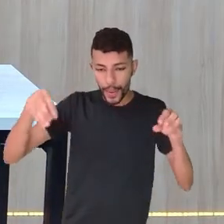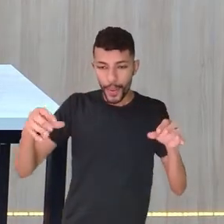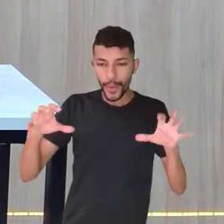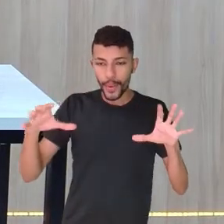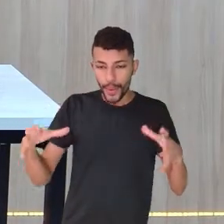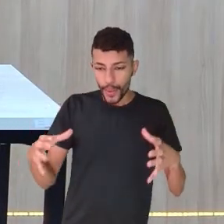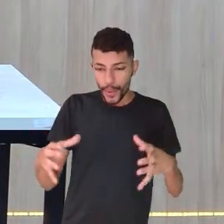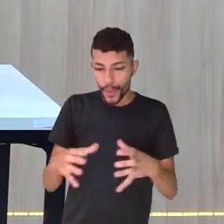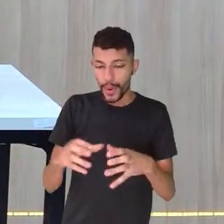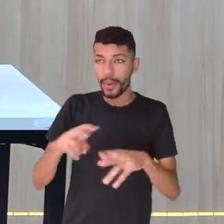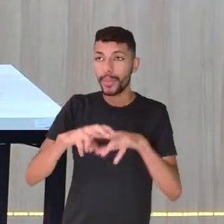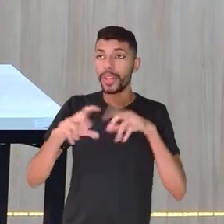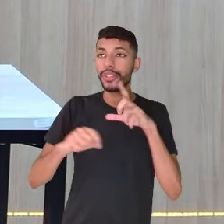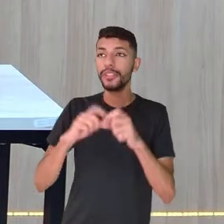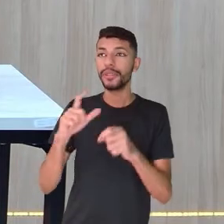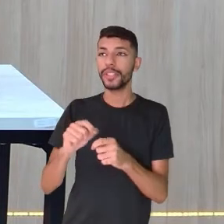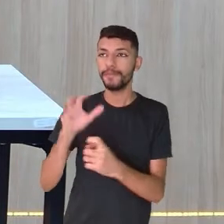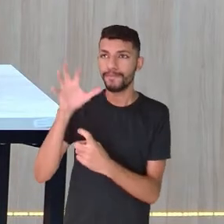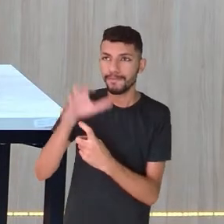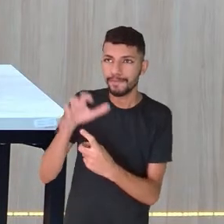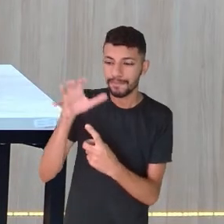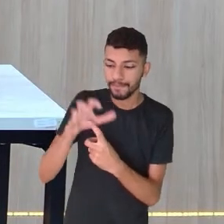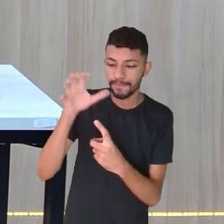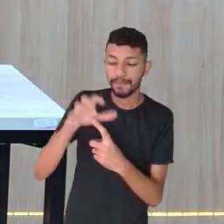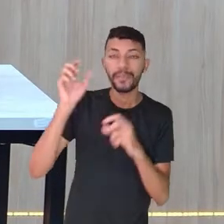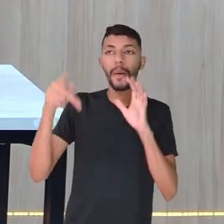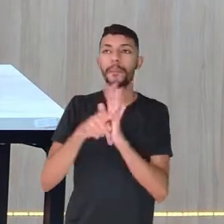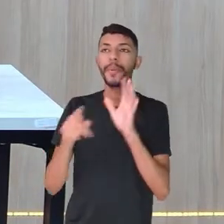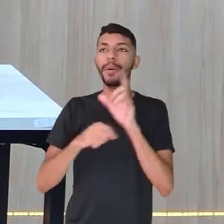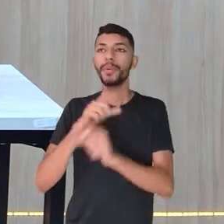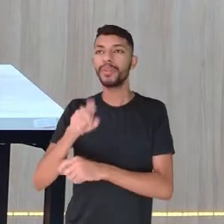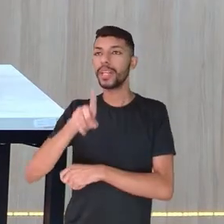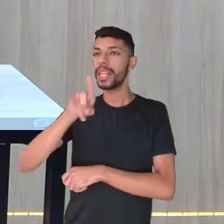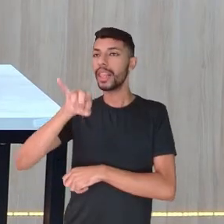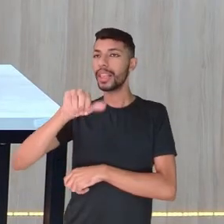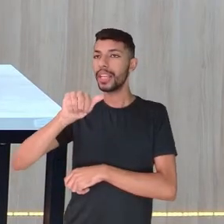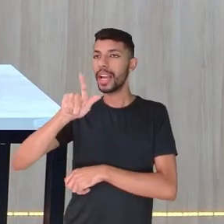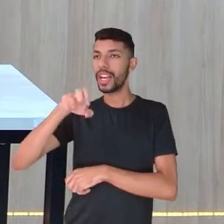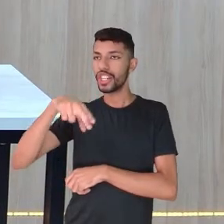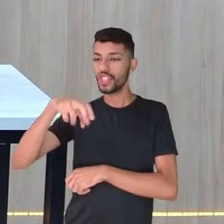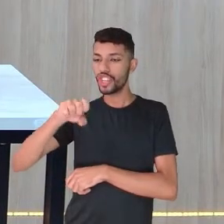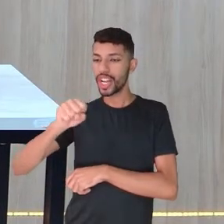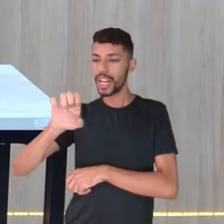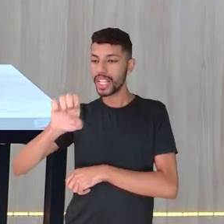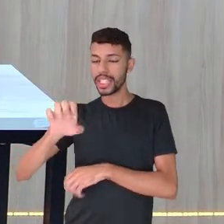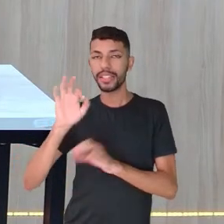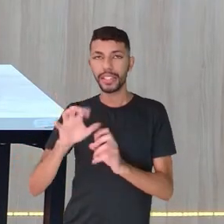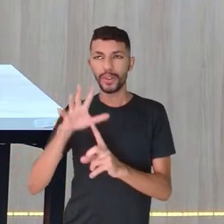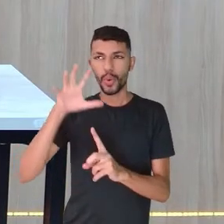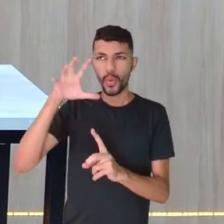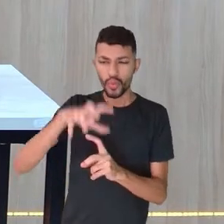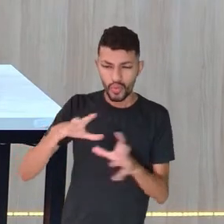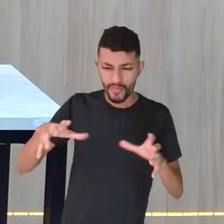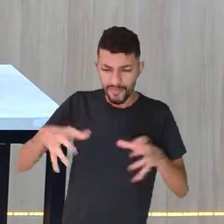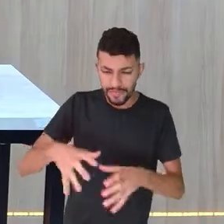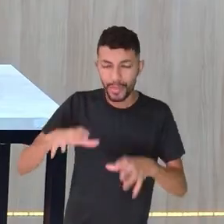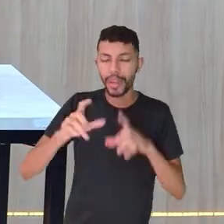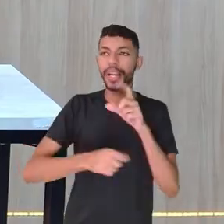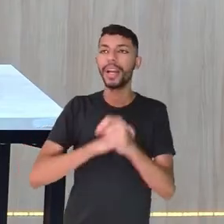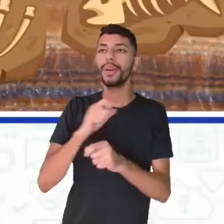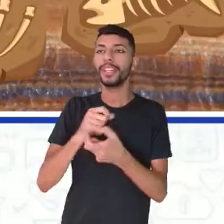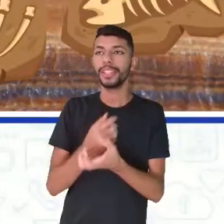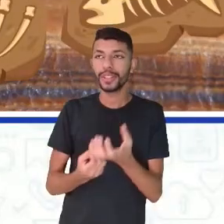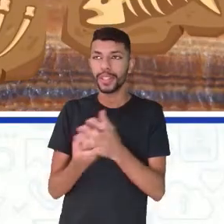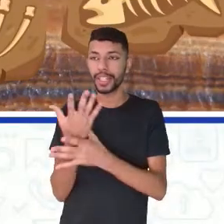pressão, né, chamada aí de diagênese, então essa pressão que esses sedimentos sofrem, é que os fósseis